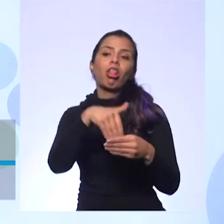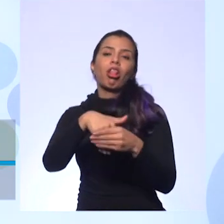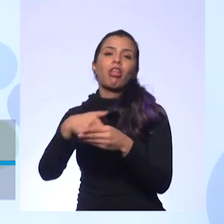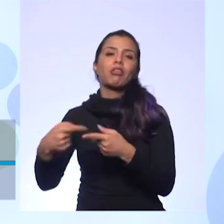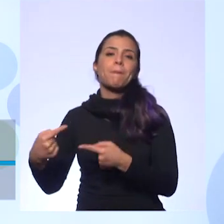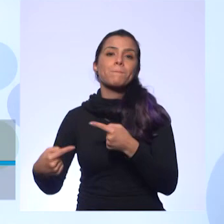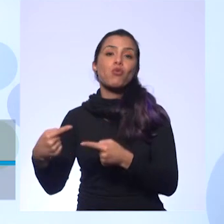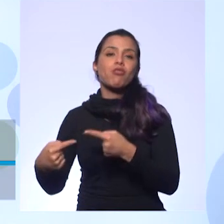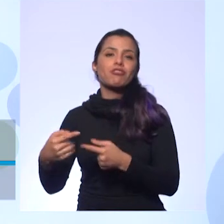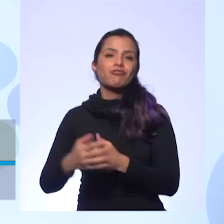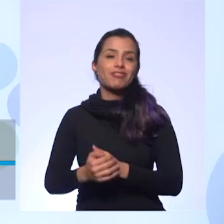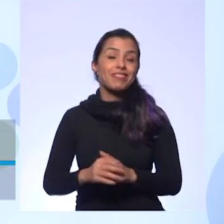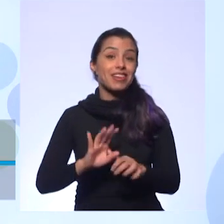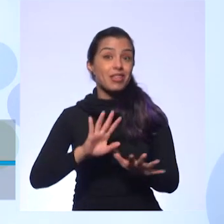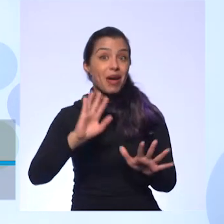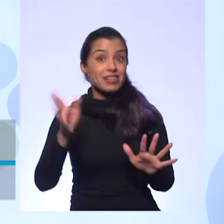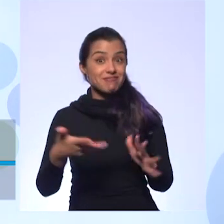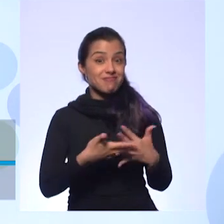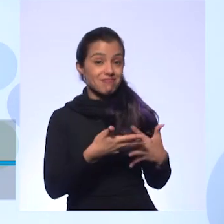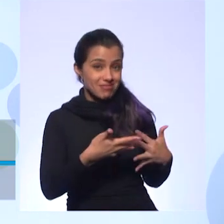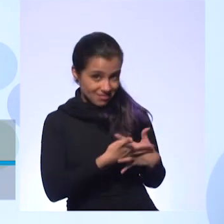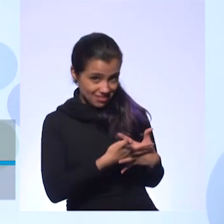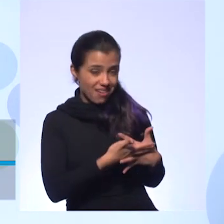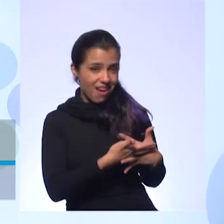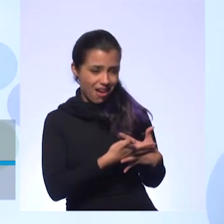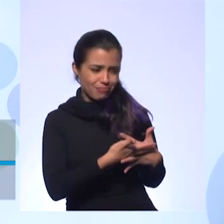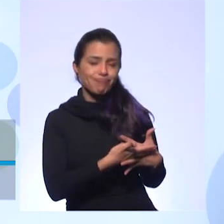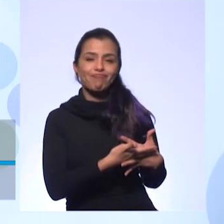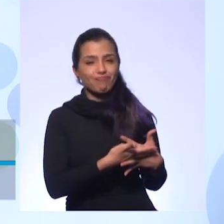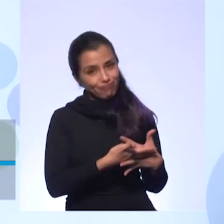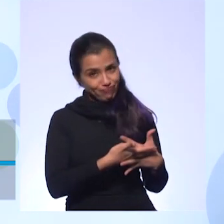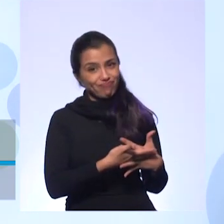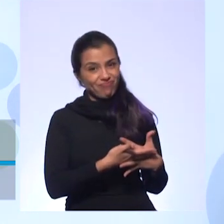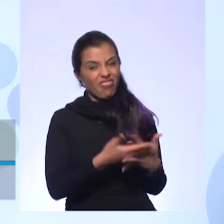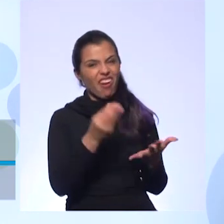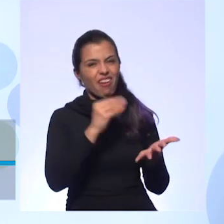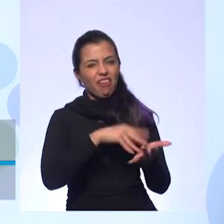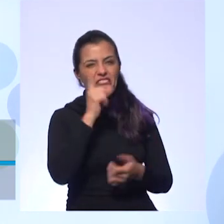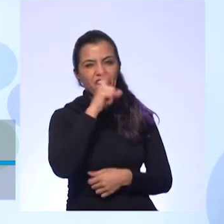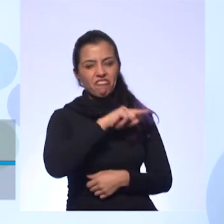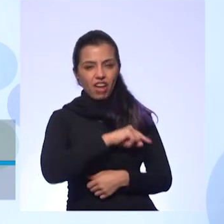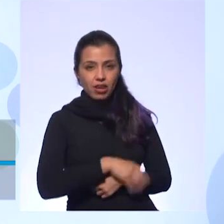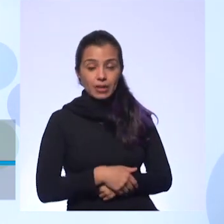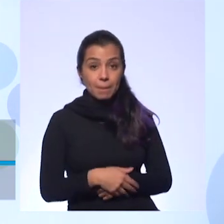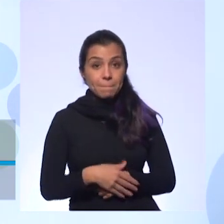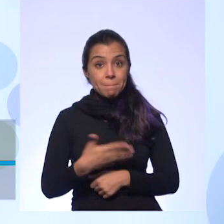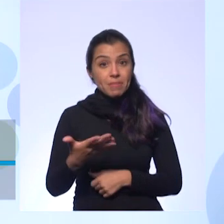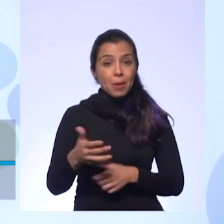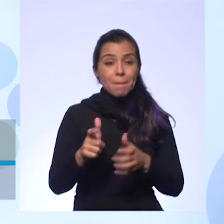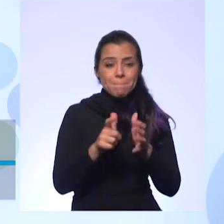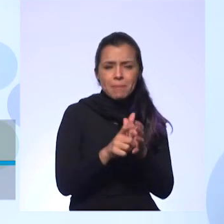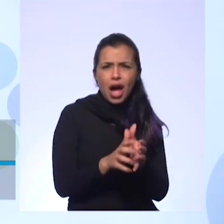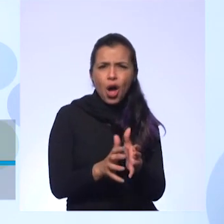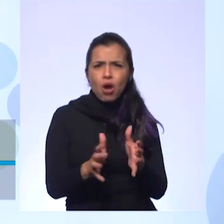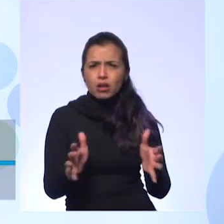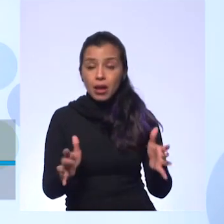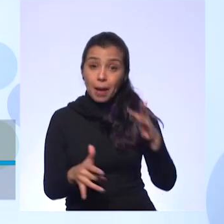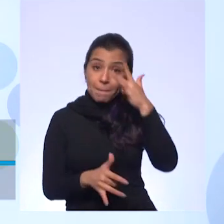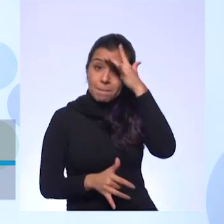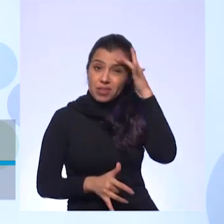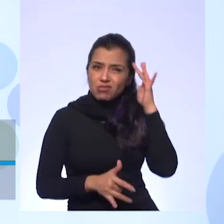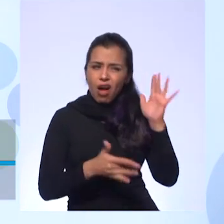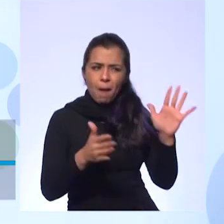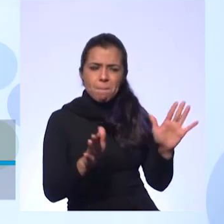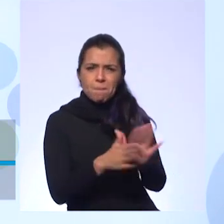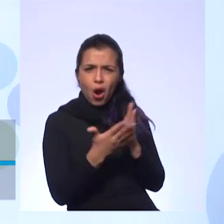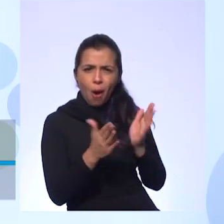da cidadania passa pela participação política. E a grande maioria da população francesa, que eram trabalhadores